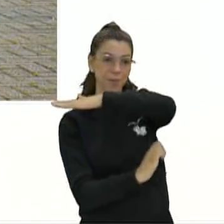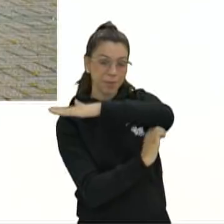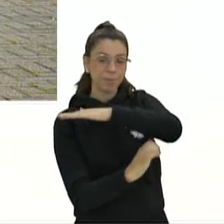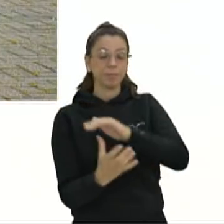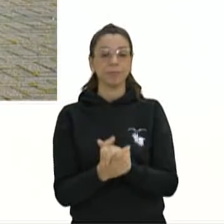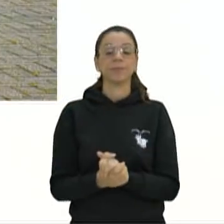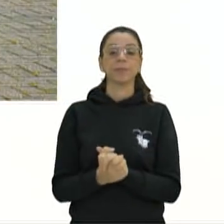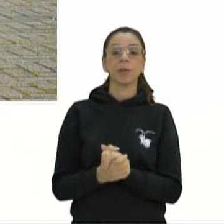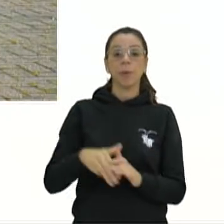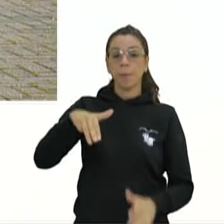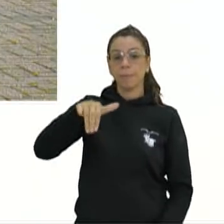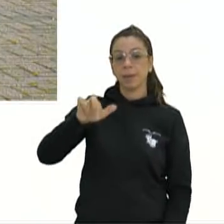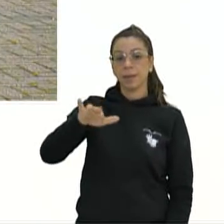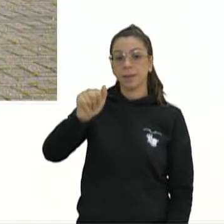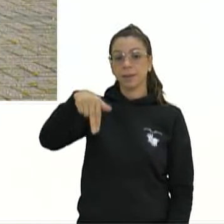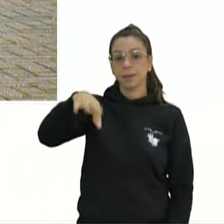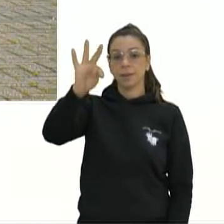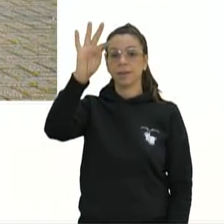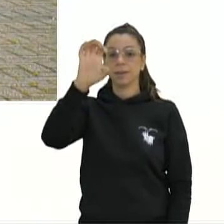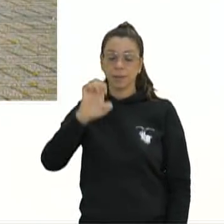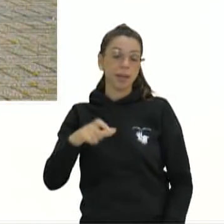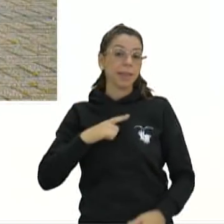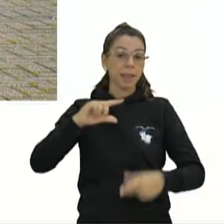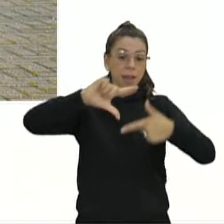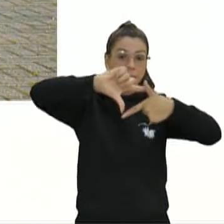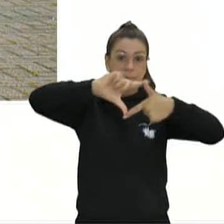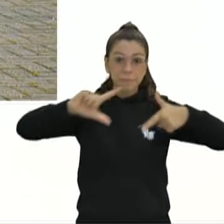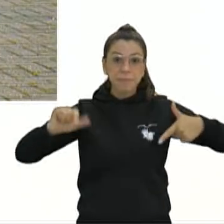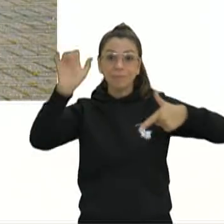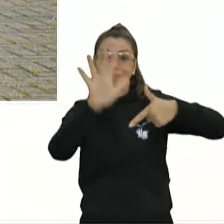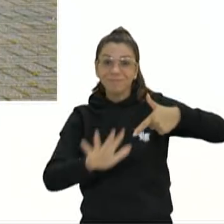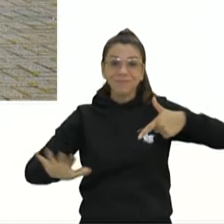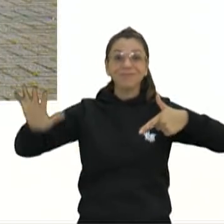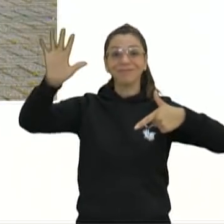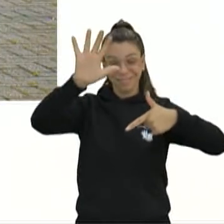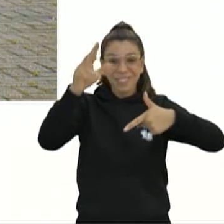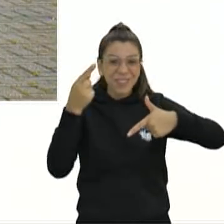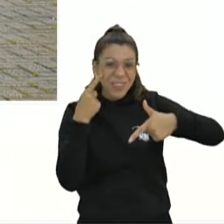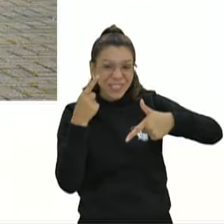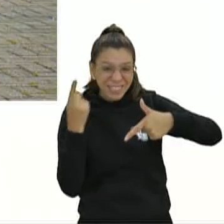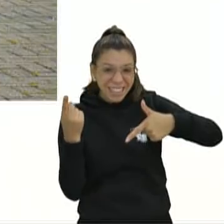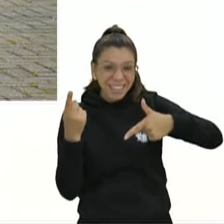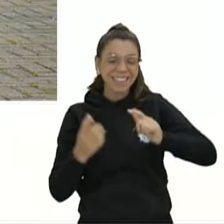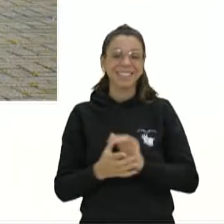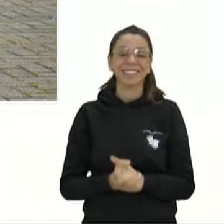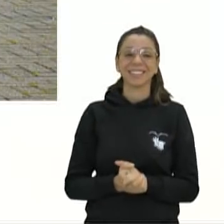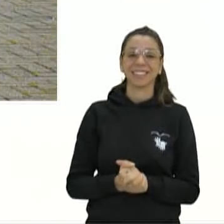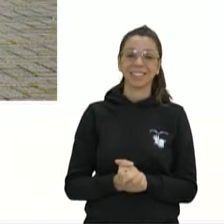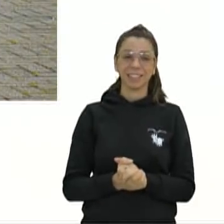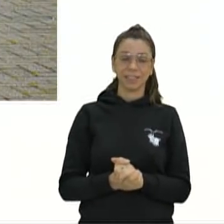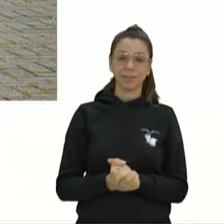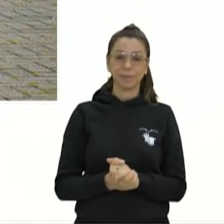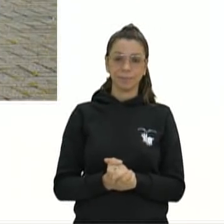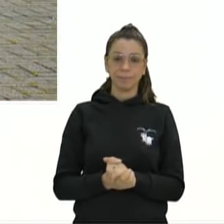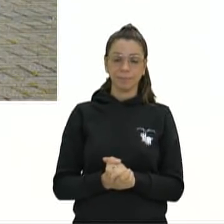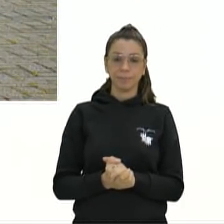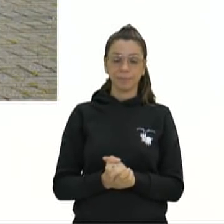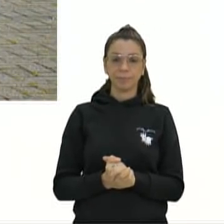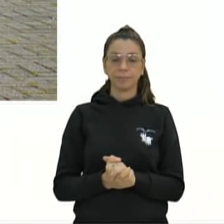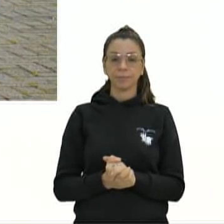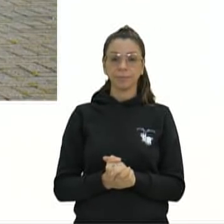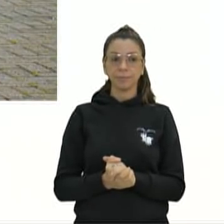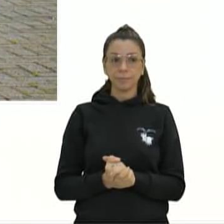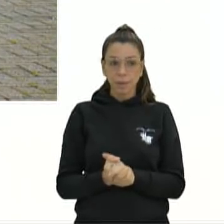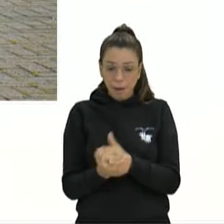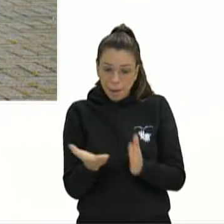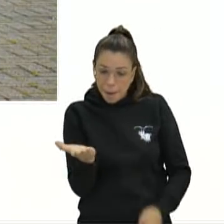Parque Tanguá é recheado de geometria espacial. Vamos dar uma olhadinha? Ali na base você